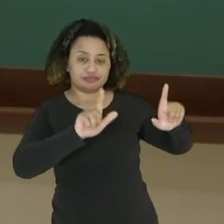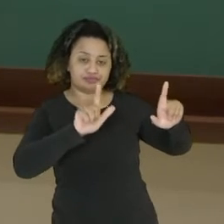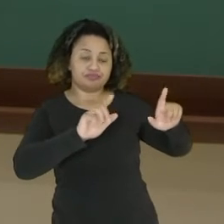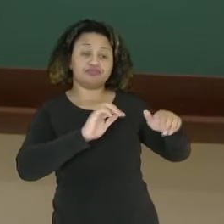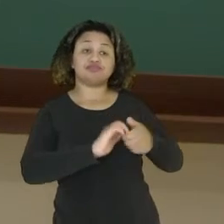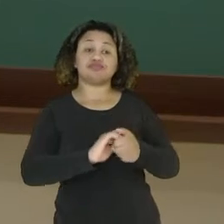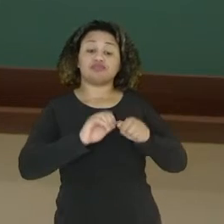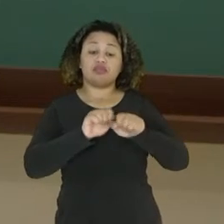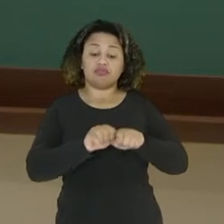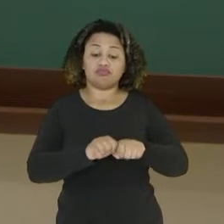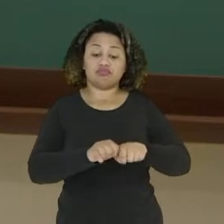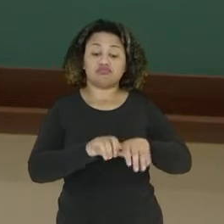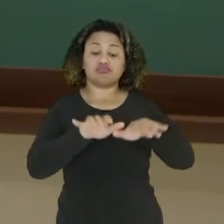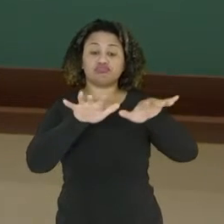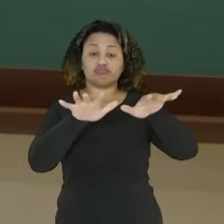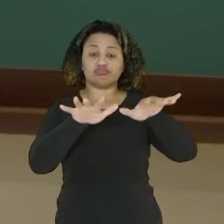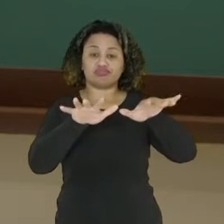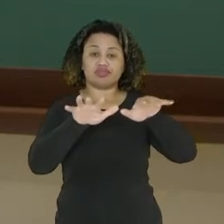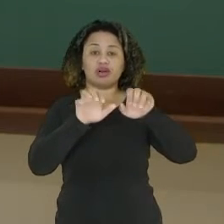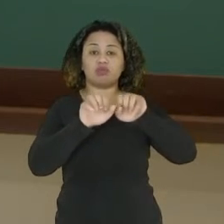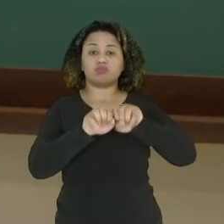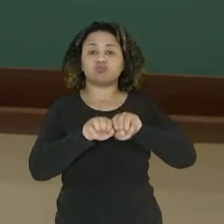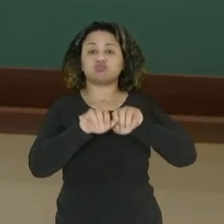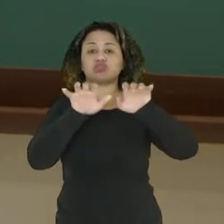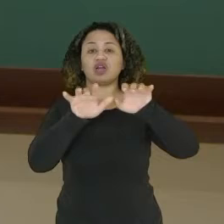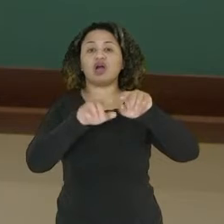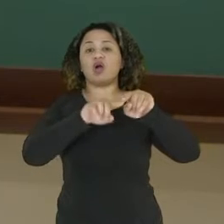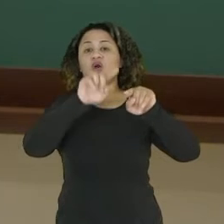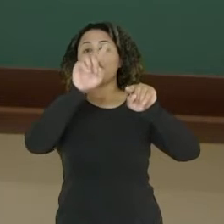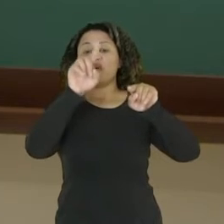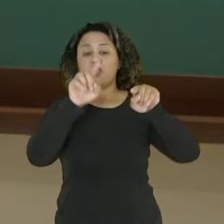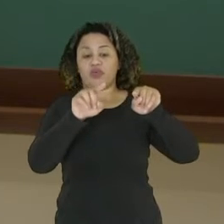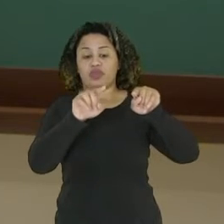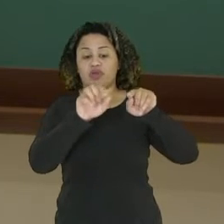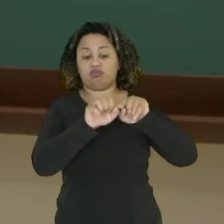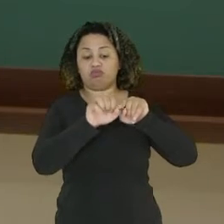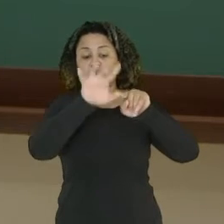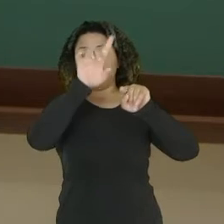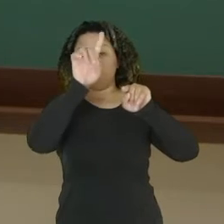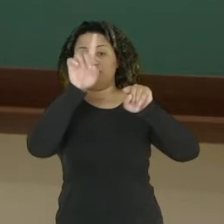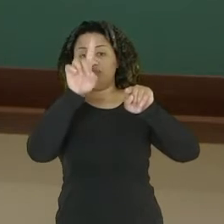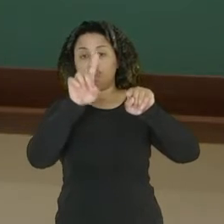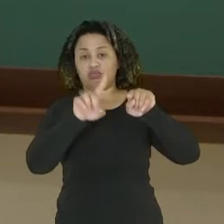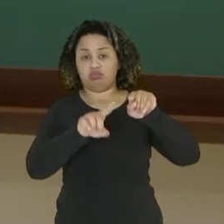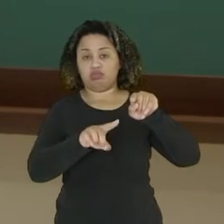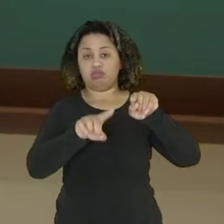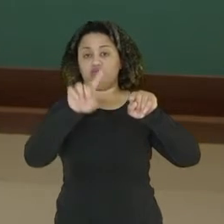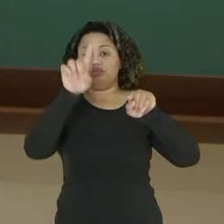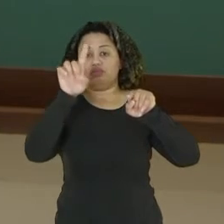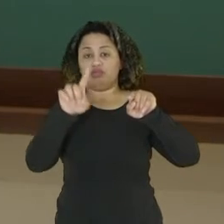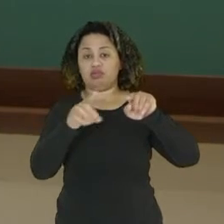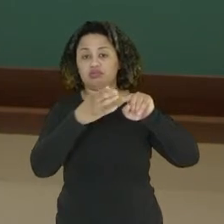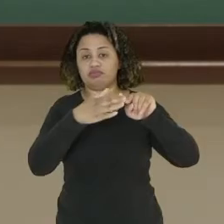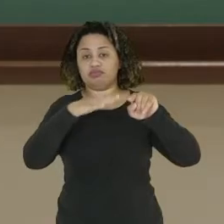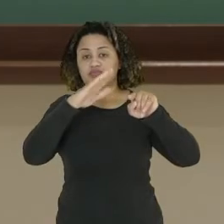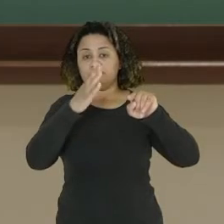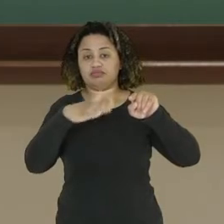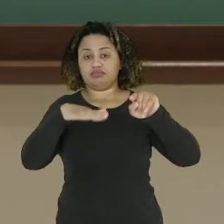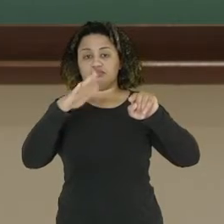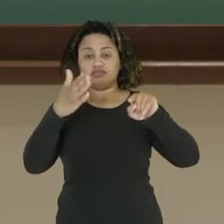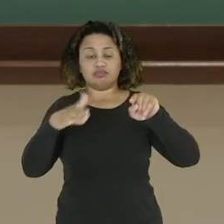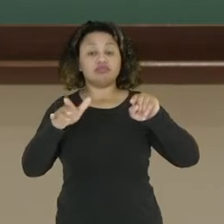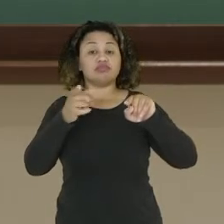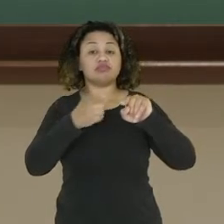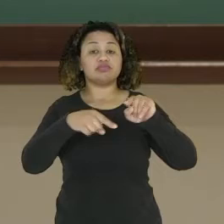é gerado um pulso de onda. Esse pulso, ele tem uma frequência de oscilação.